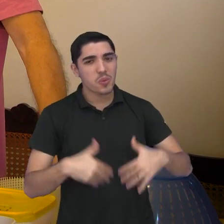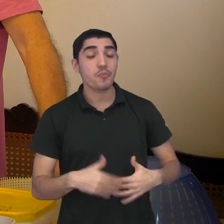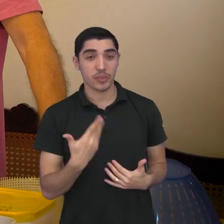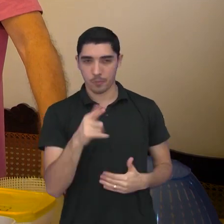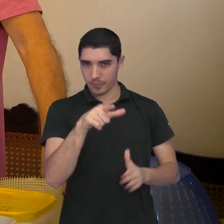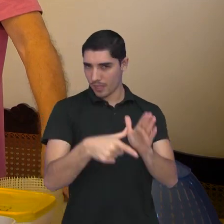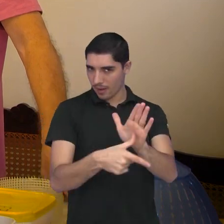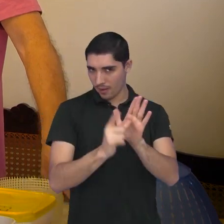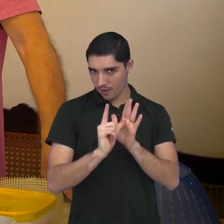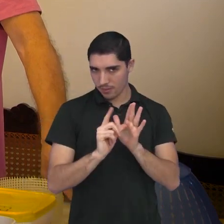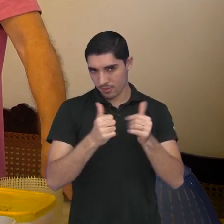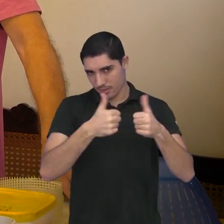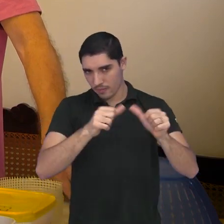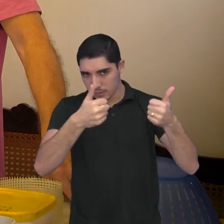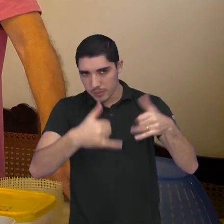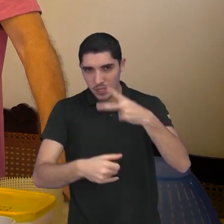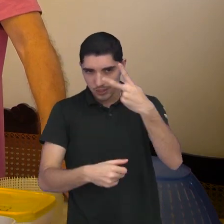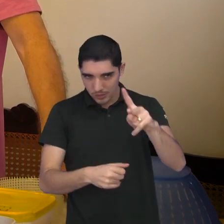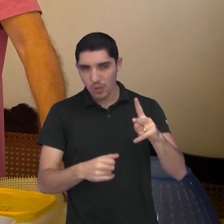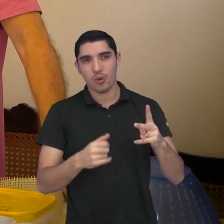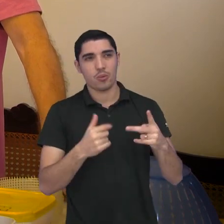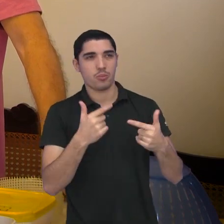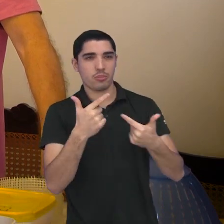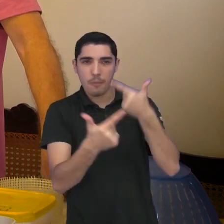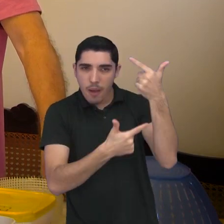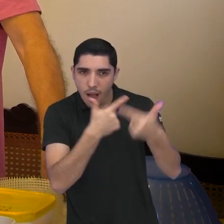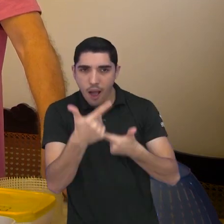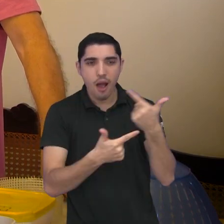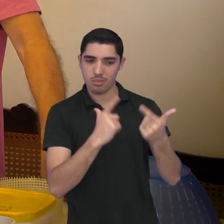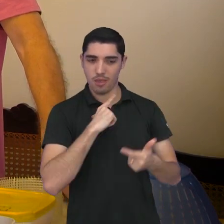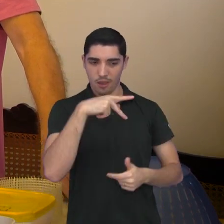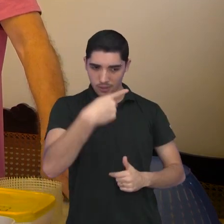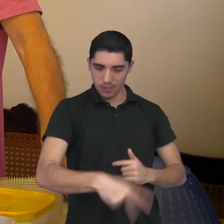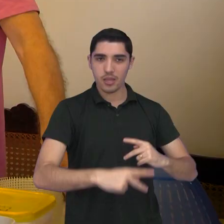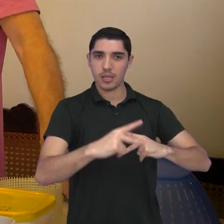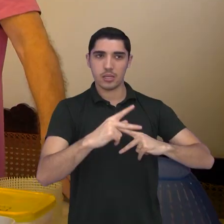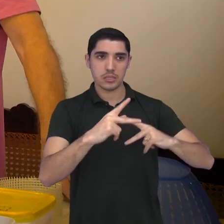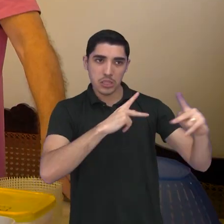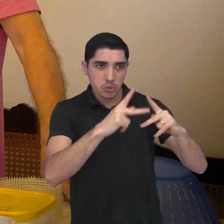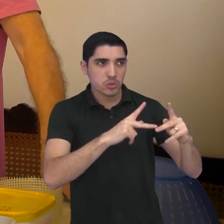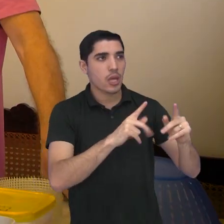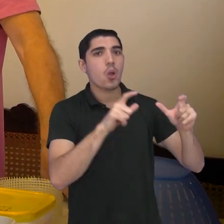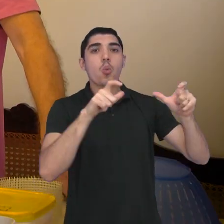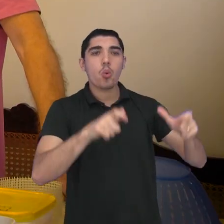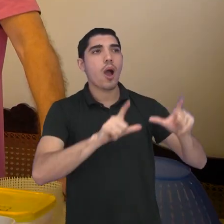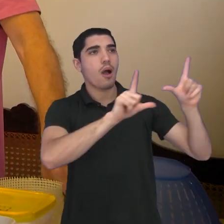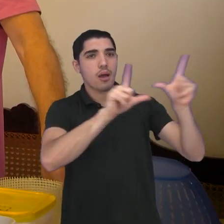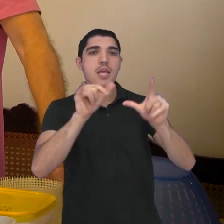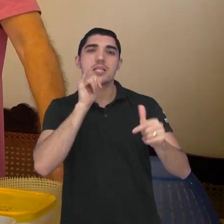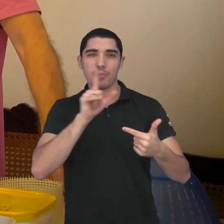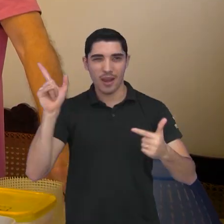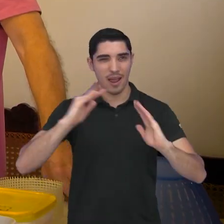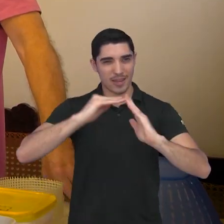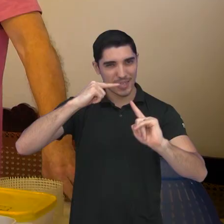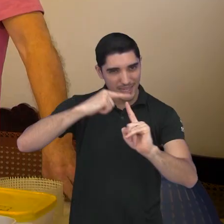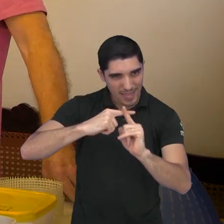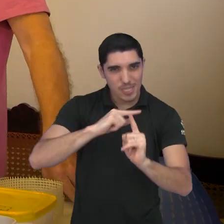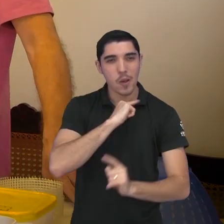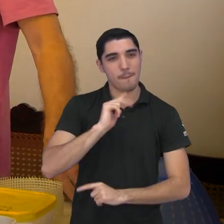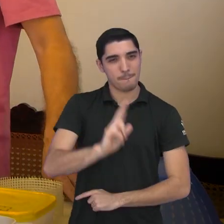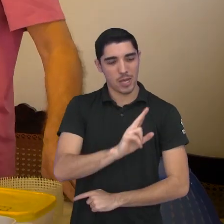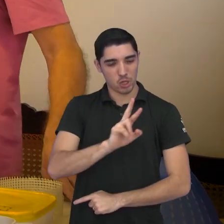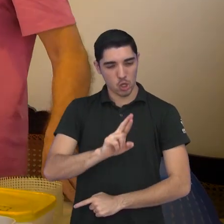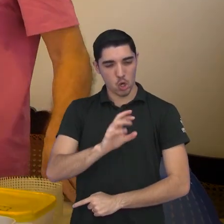das suas obras que estão espalhadas na cidade. A gente falou sobre o painel do Padre Rodolfo, né, do relicário. Onde mais eu vejo